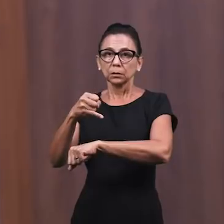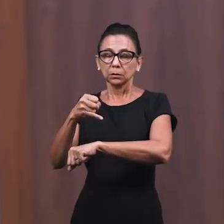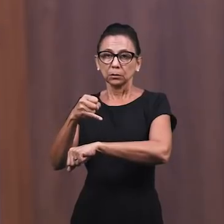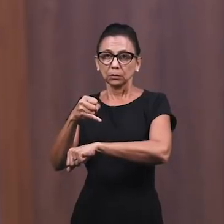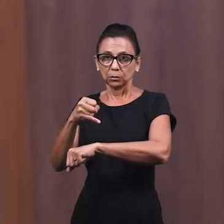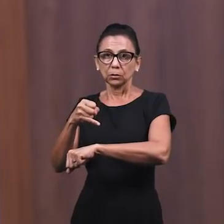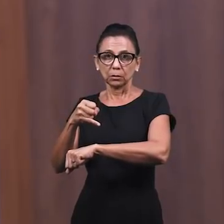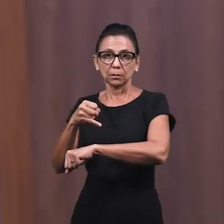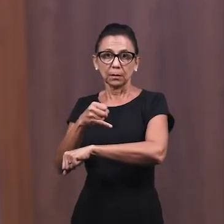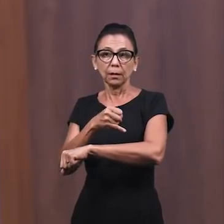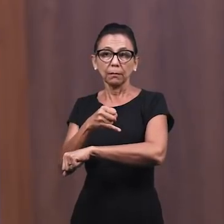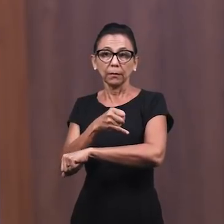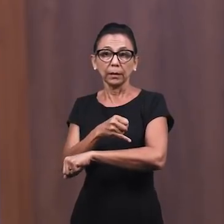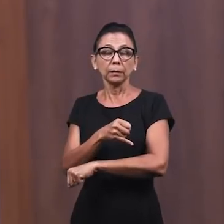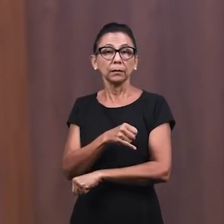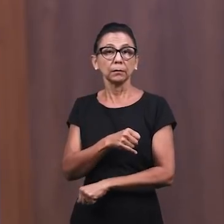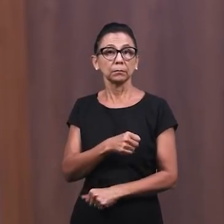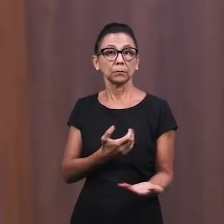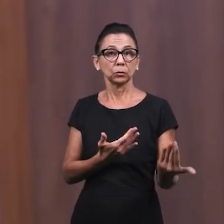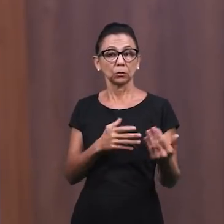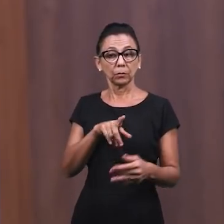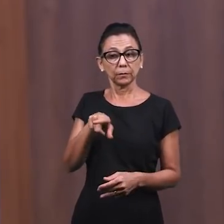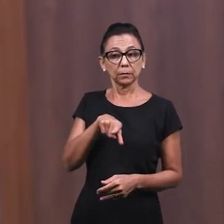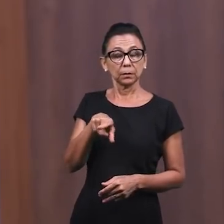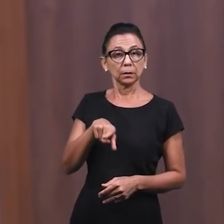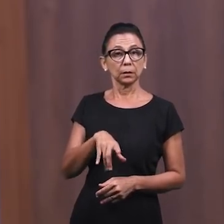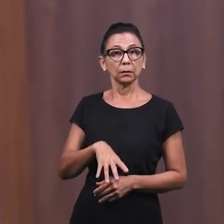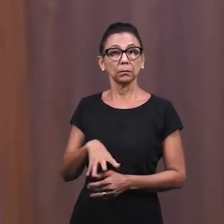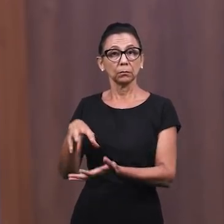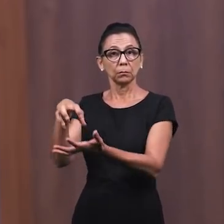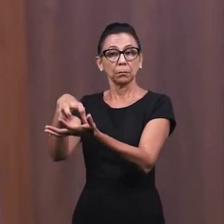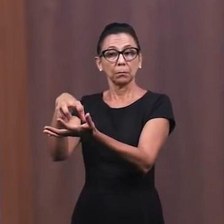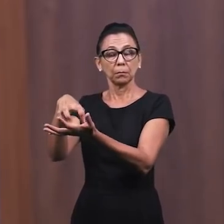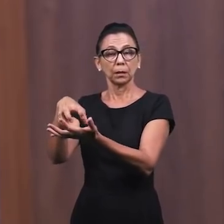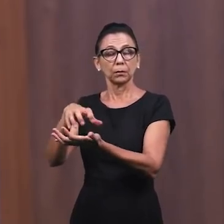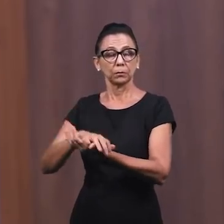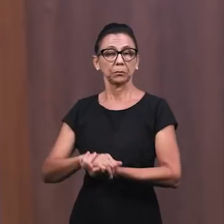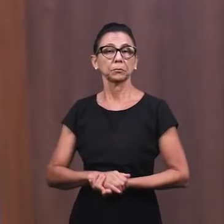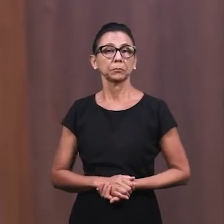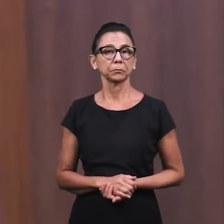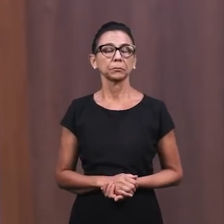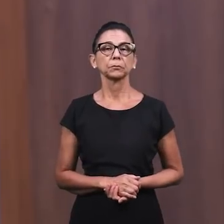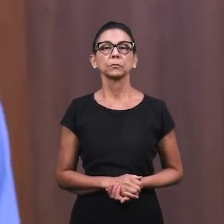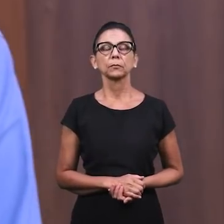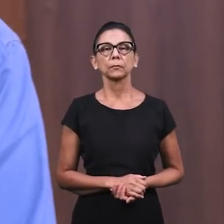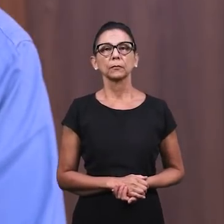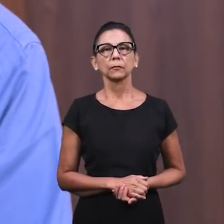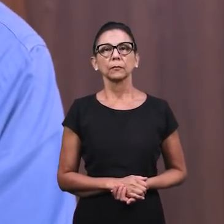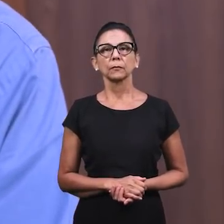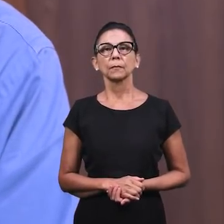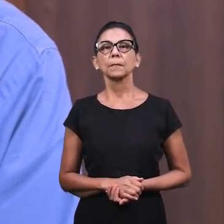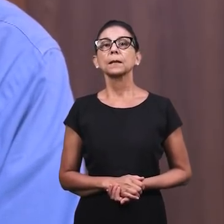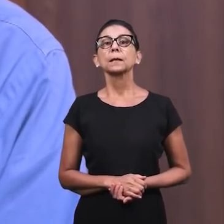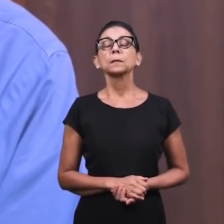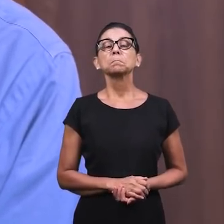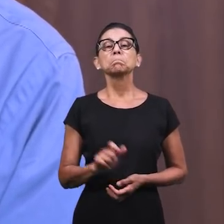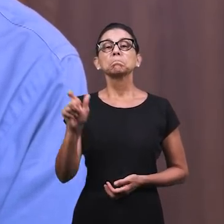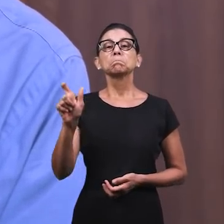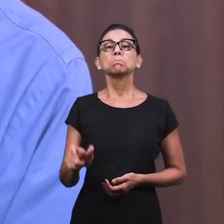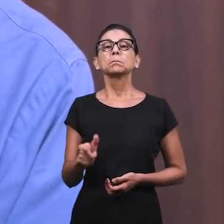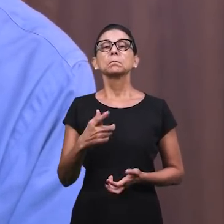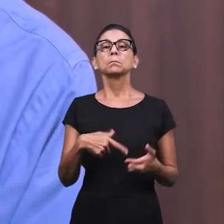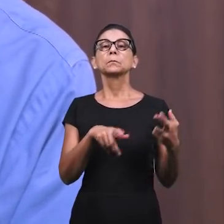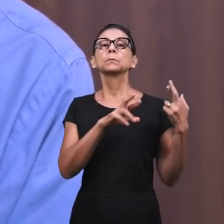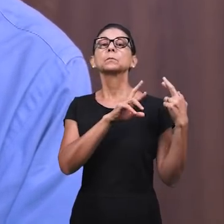Jerusalém, e os dois desfalecem ali no meio das pessoas. Quem foi que teve